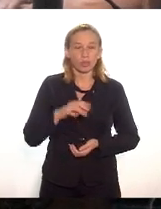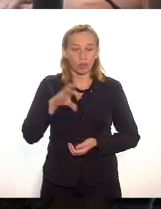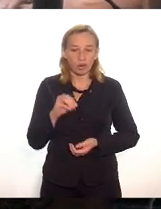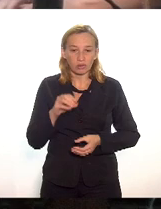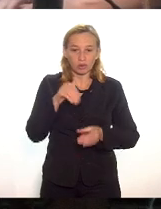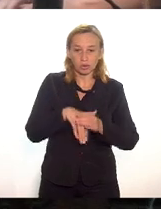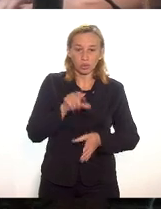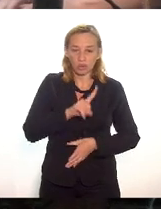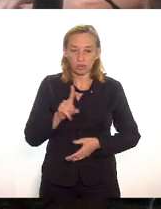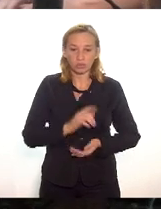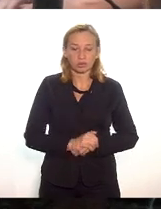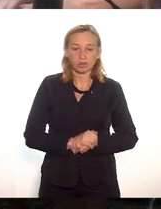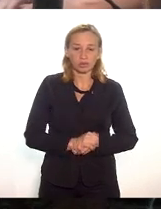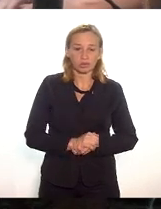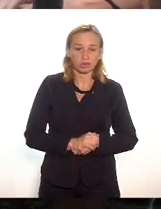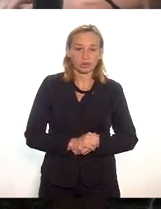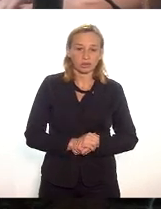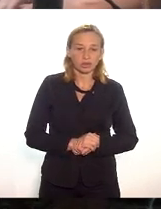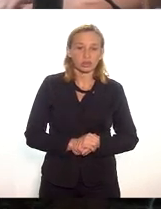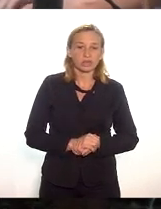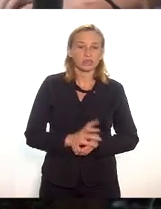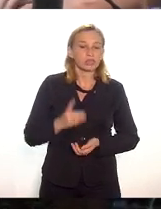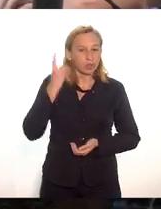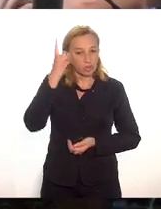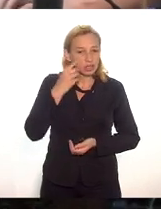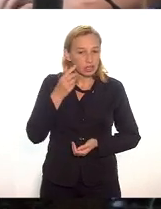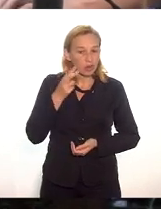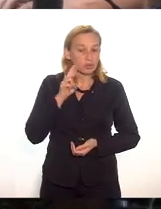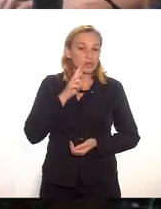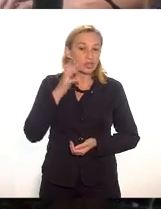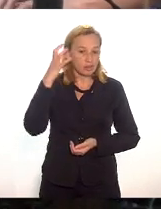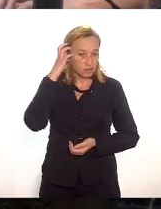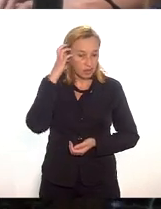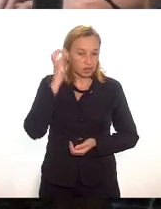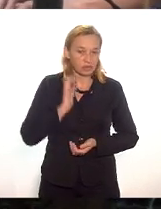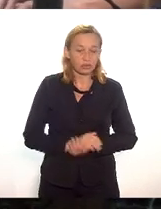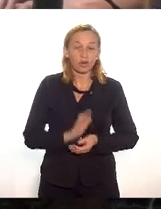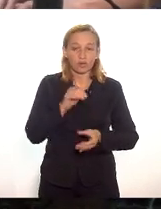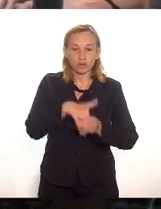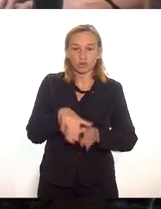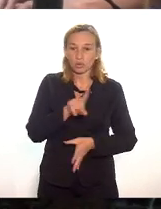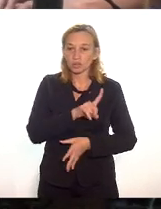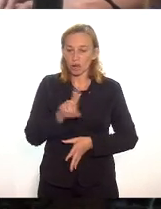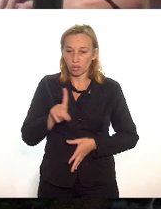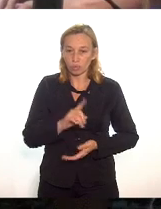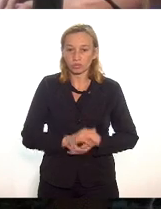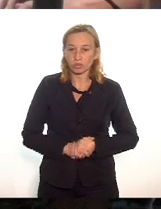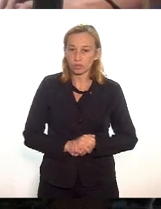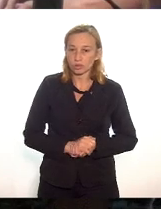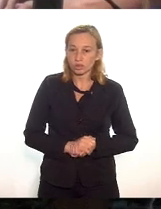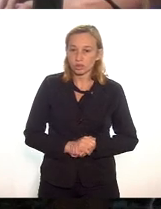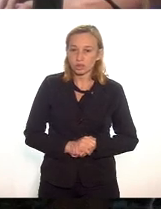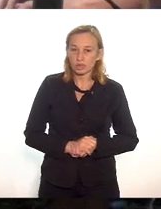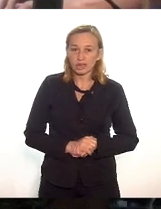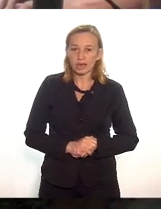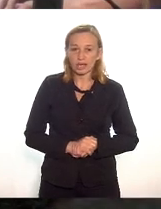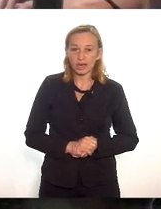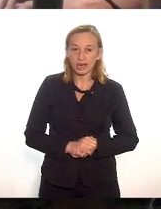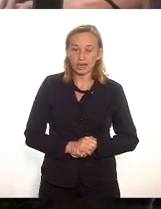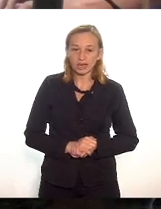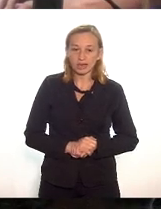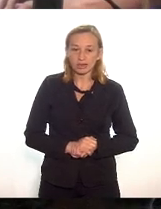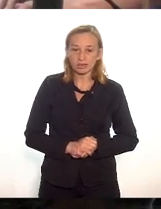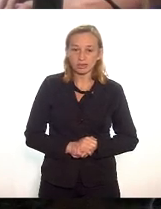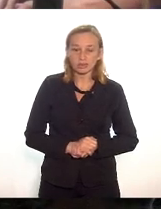Deodalto votou não. Deputada Rosane Félix votou não.